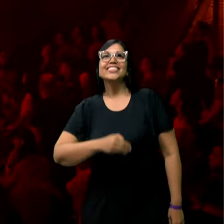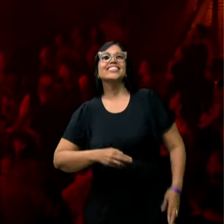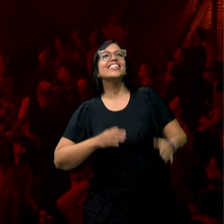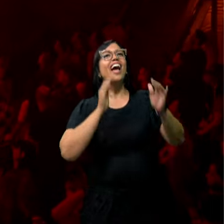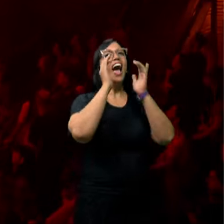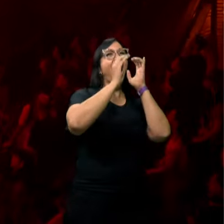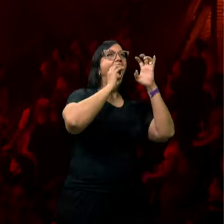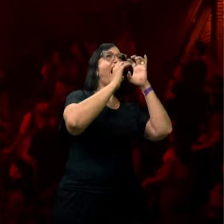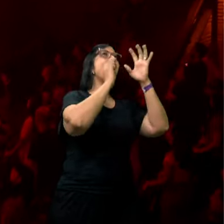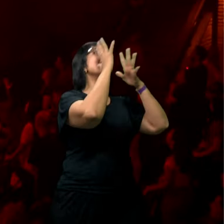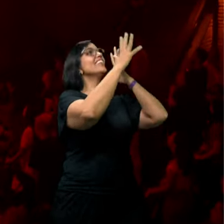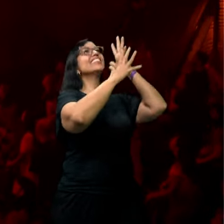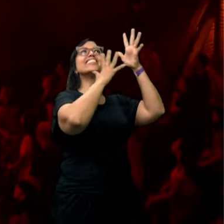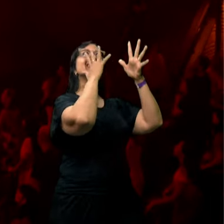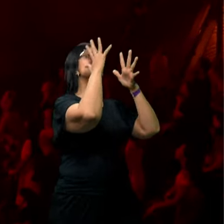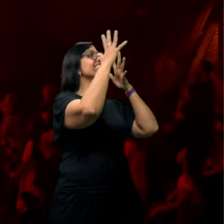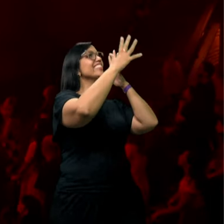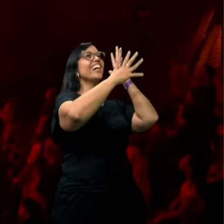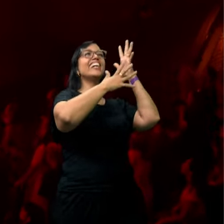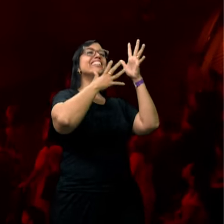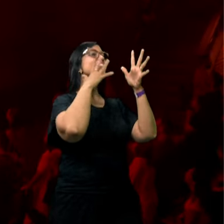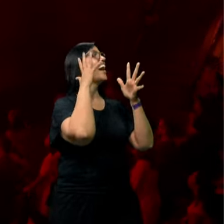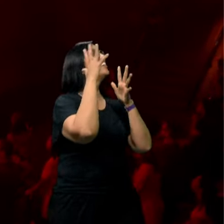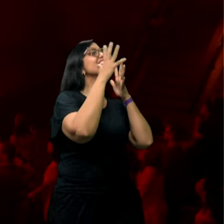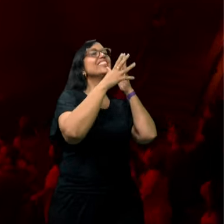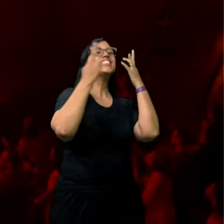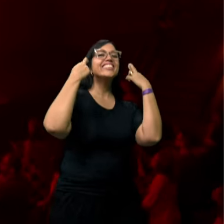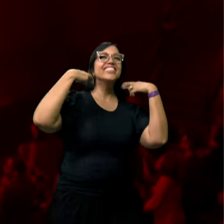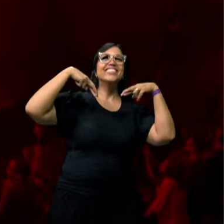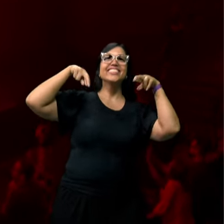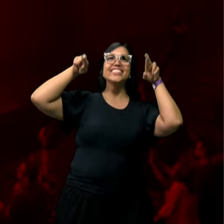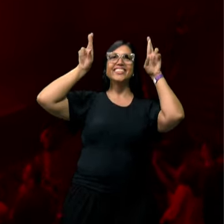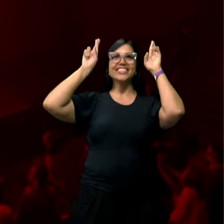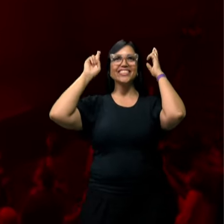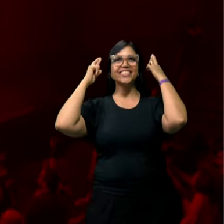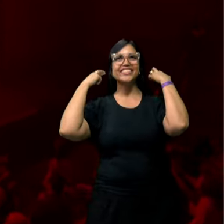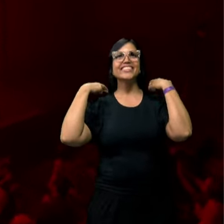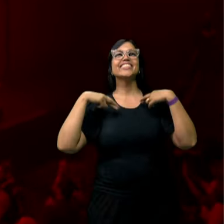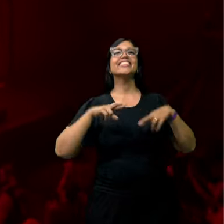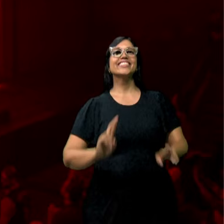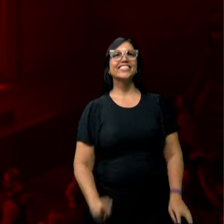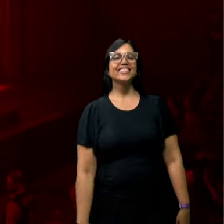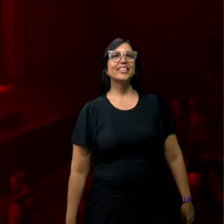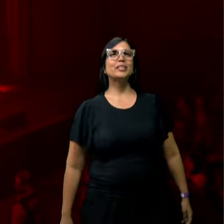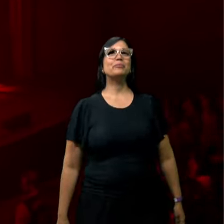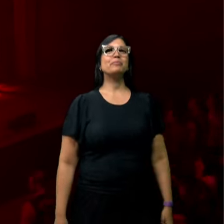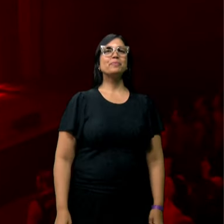Vamos cantar uma canção ao Cordeiro.